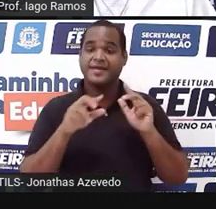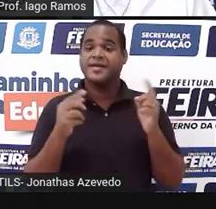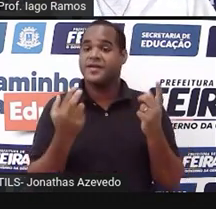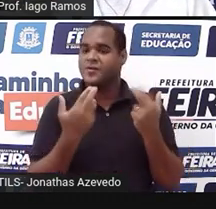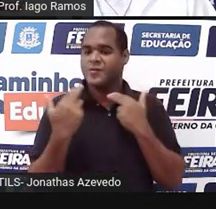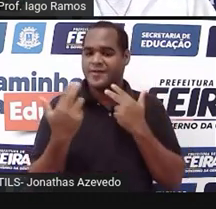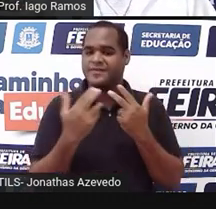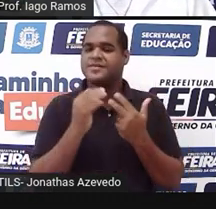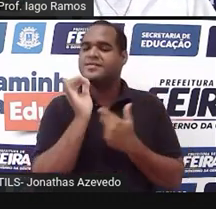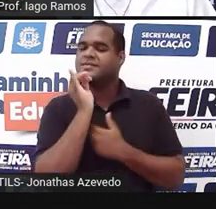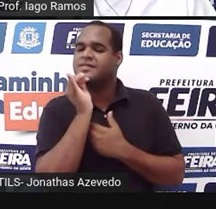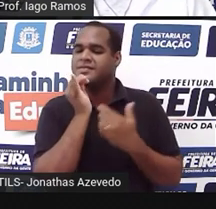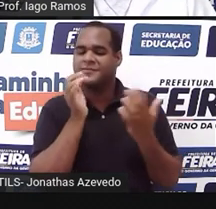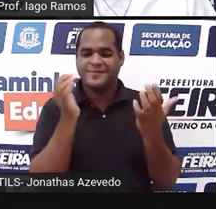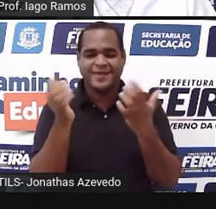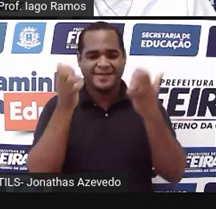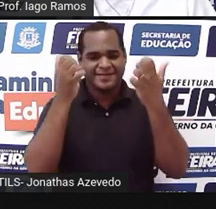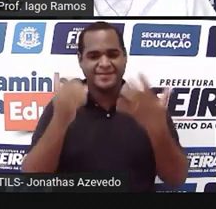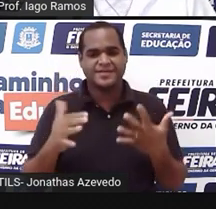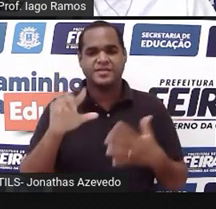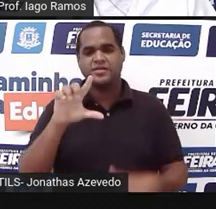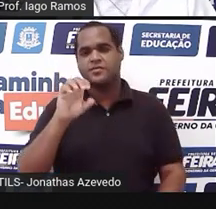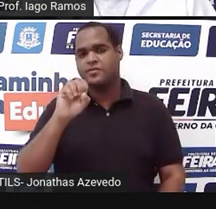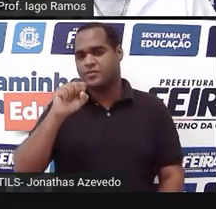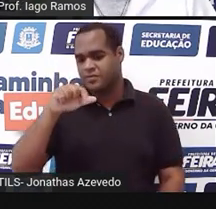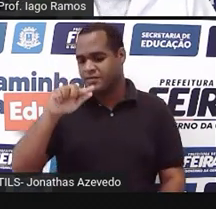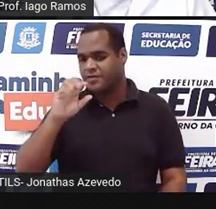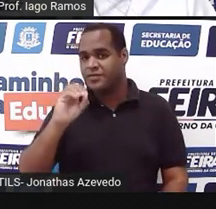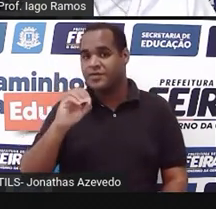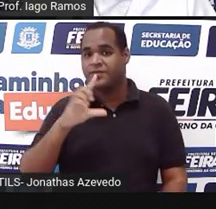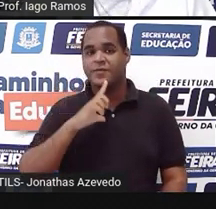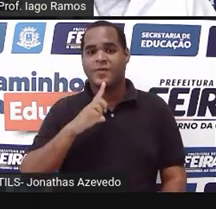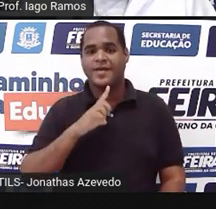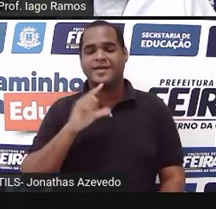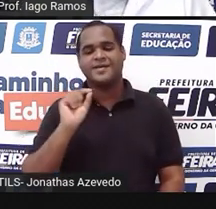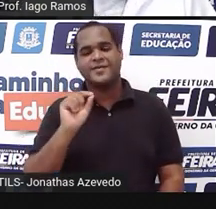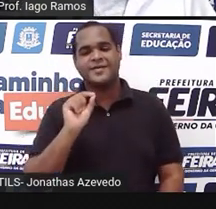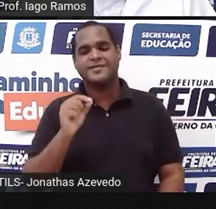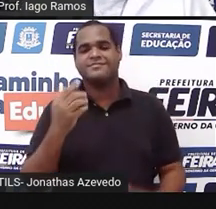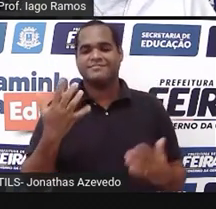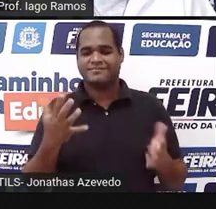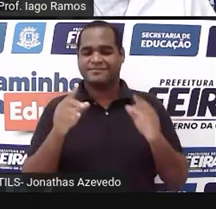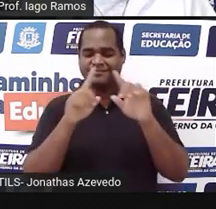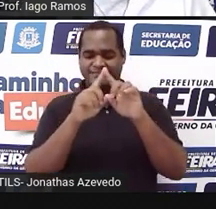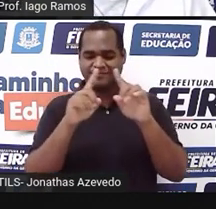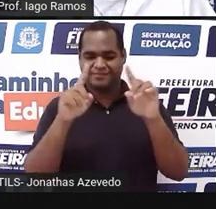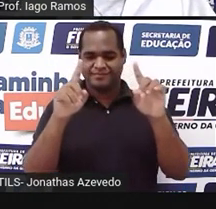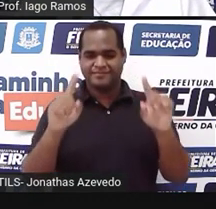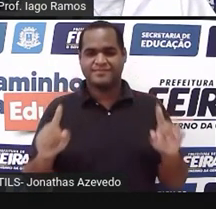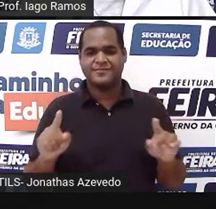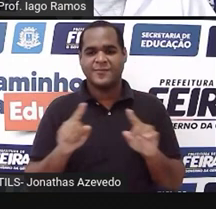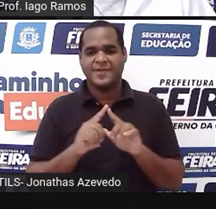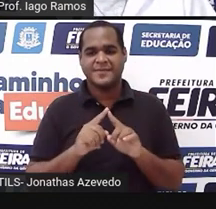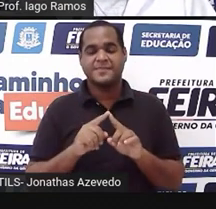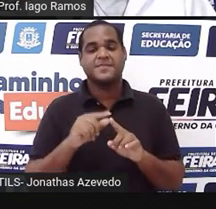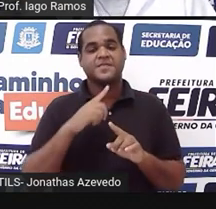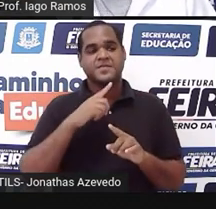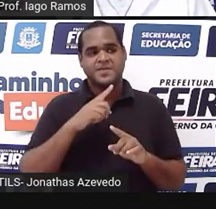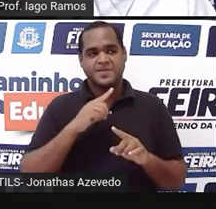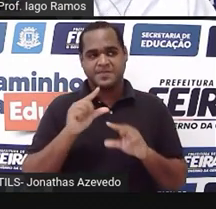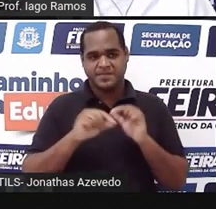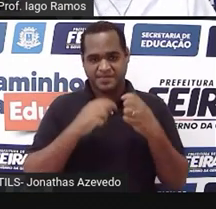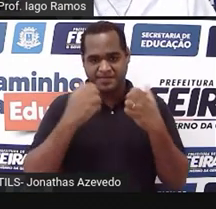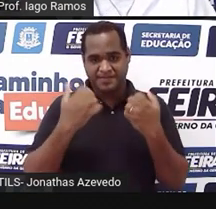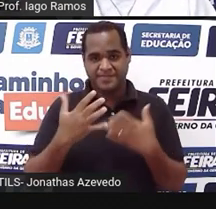e um exemplo bem claro de um losango é o quadrado tá bom bom mas